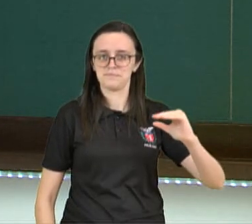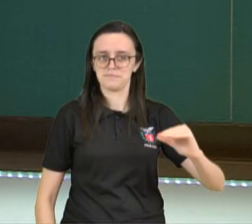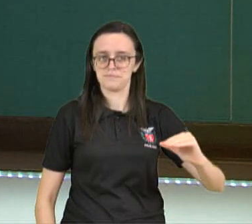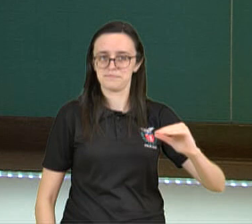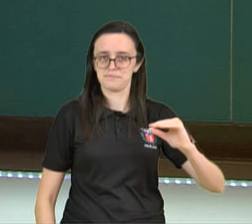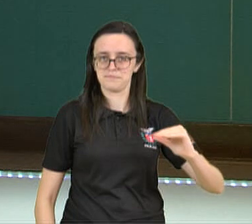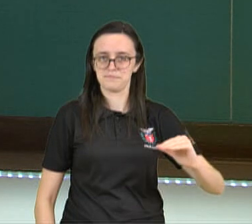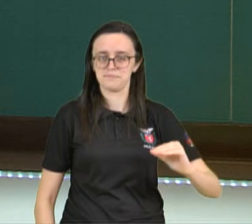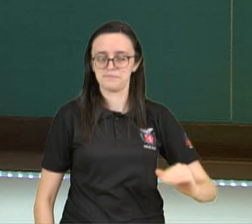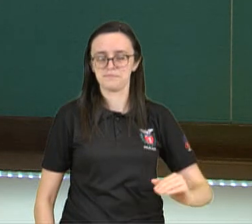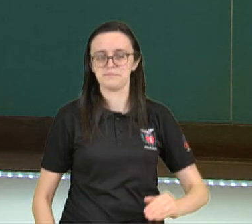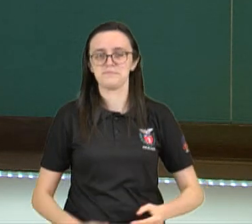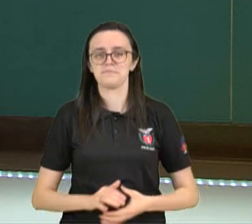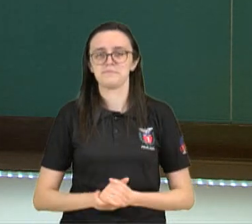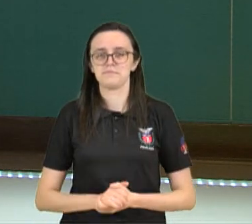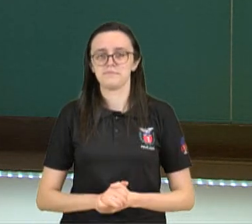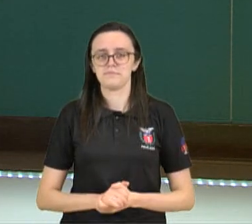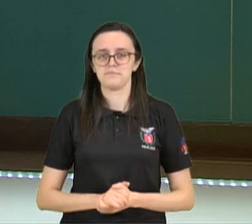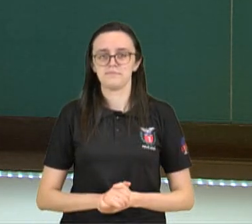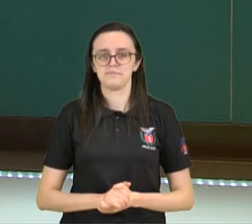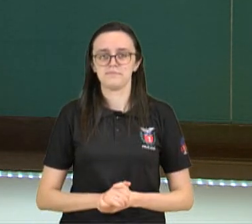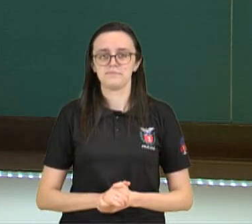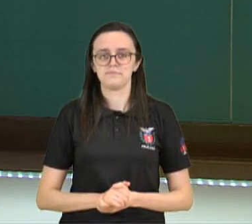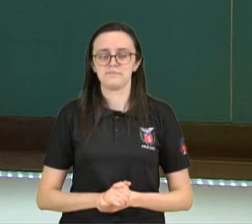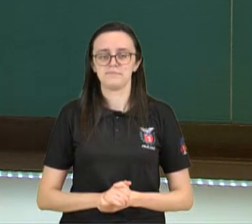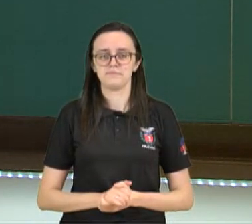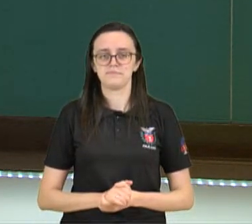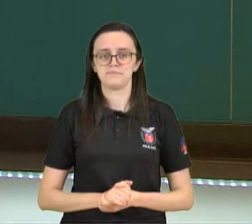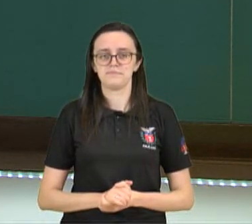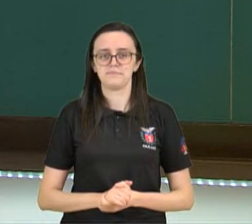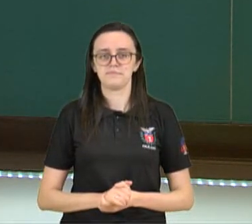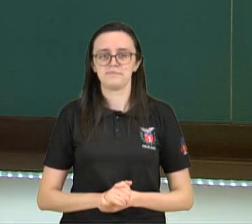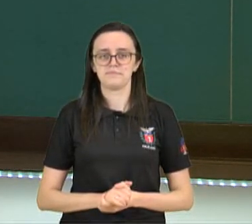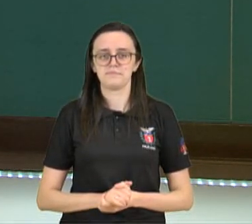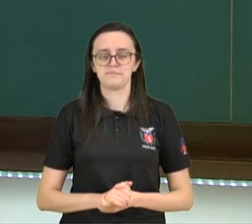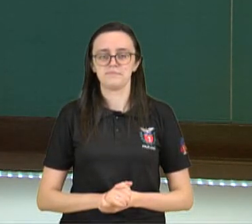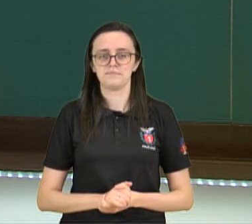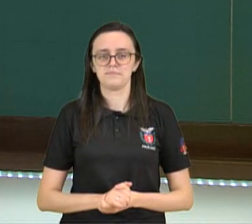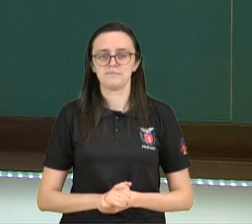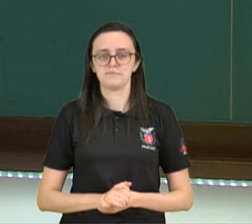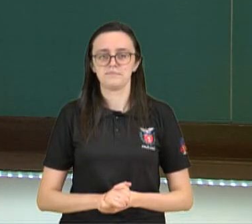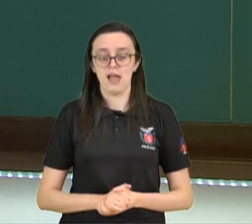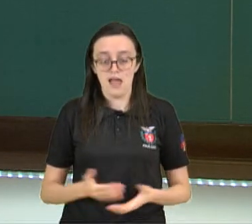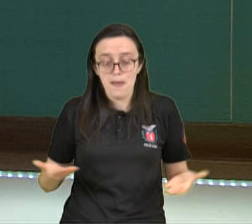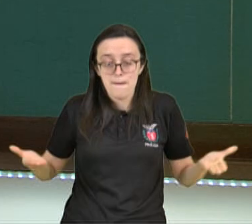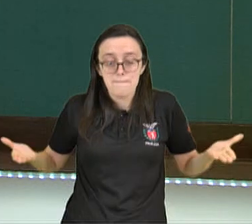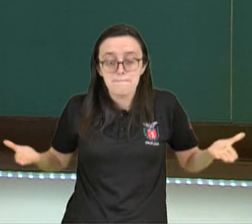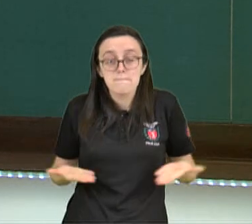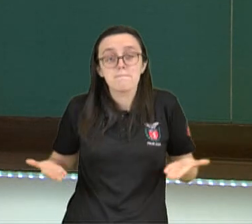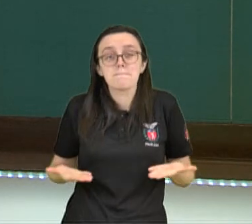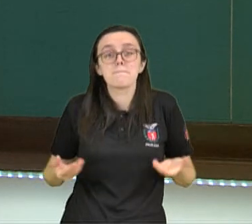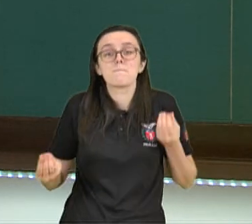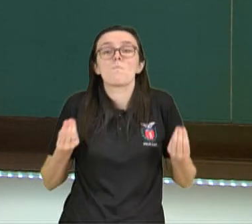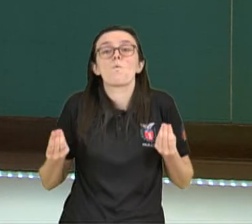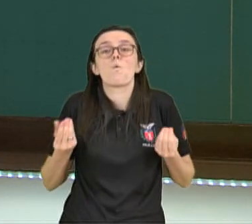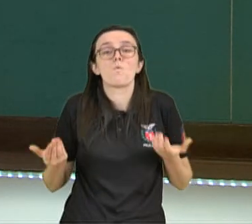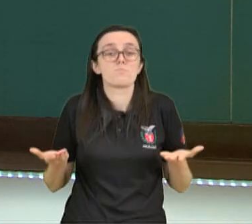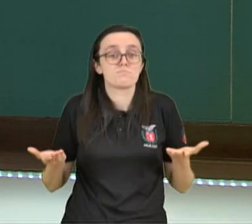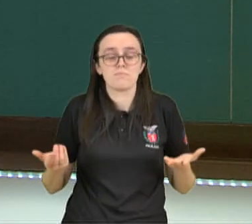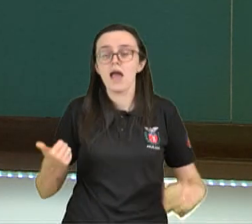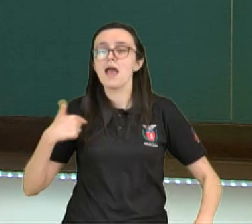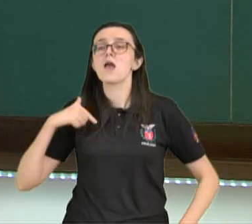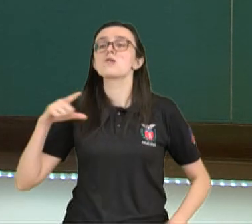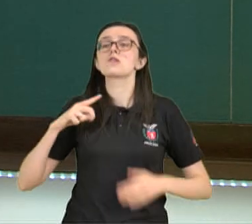vosotros, ellos ou ellas e ustedes. Como que eu digo então no presente, no agora, que eu tenho